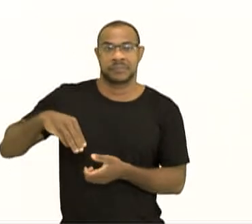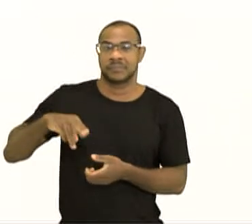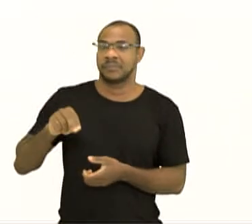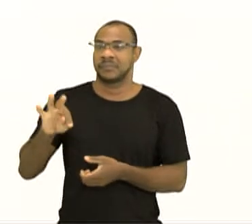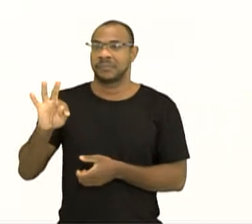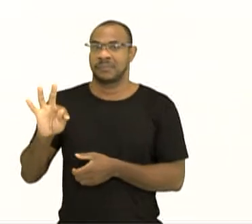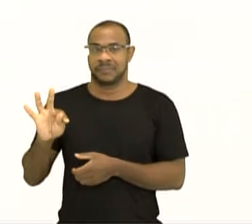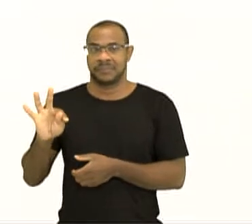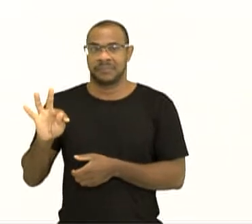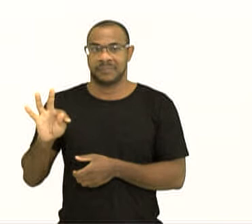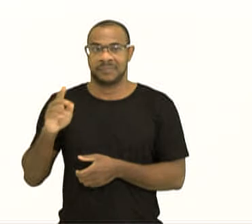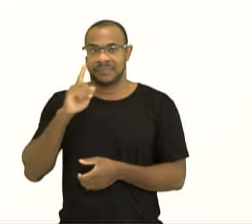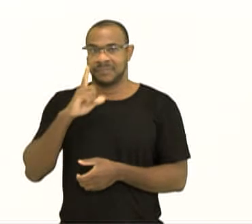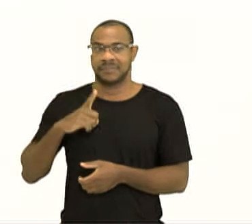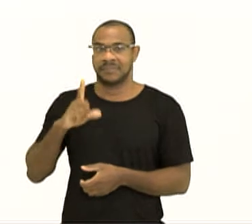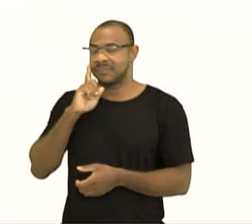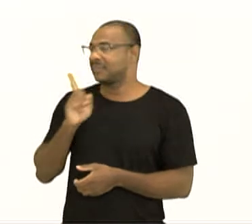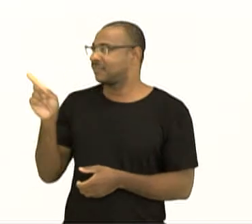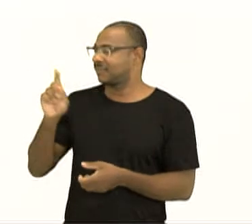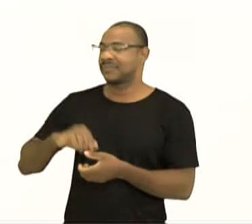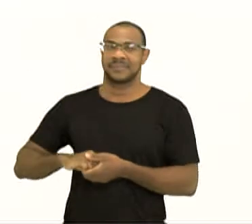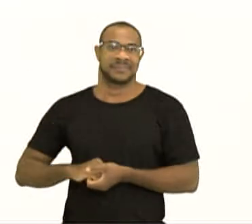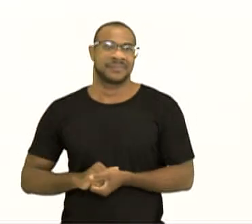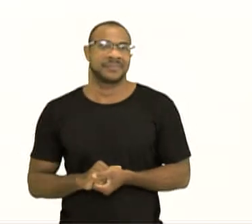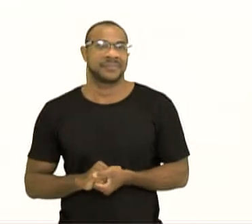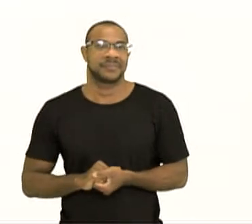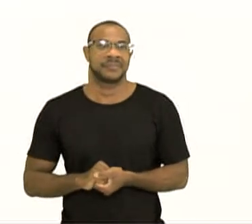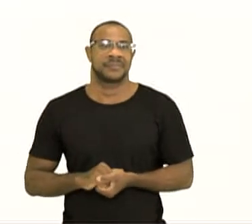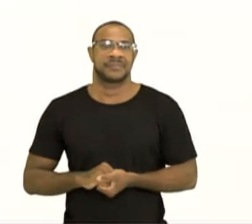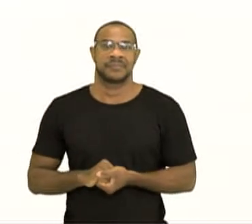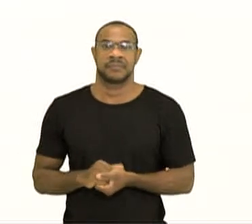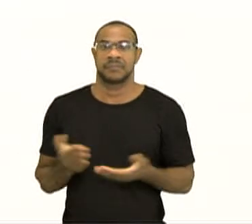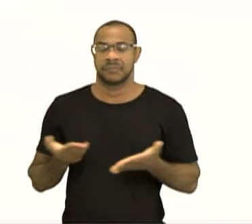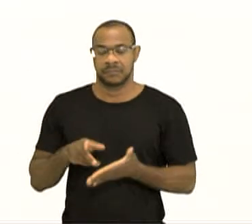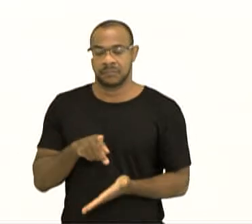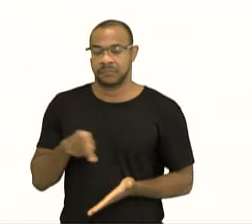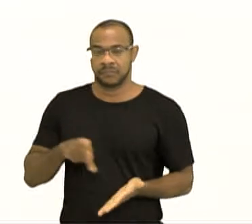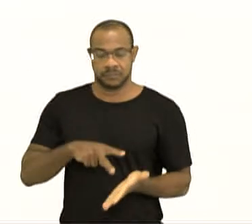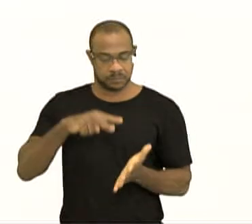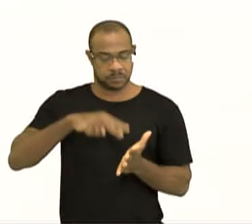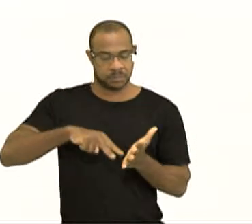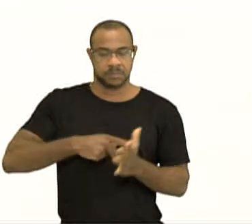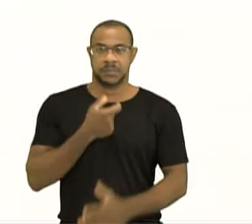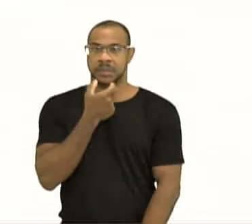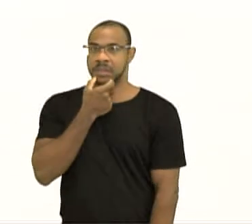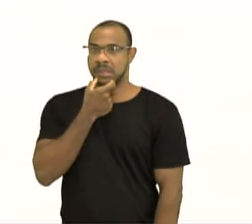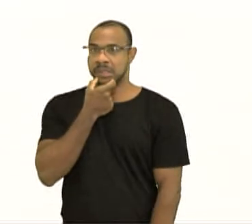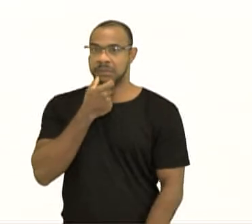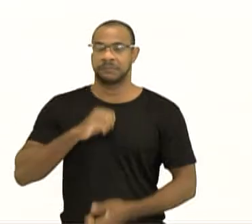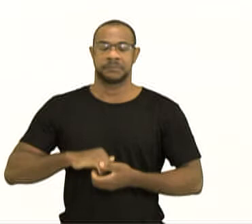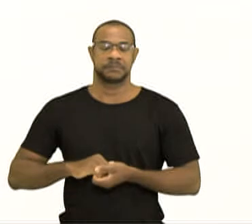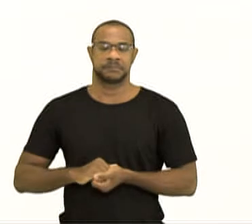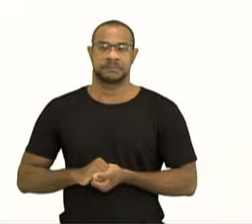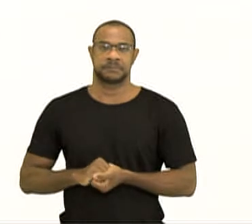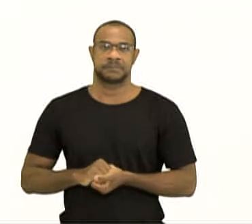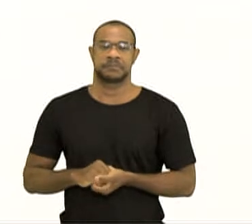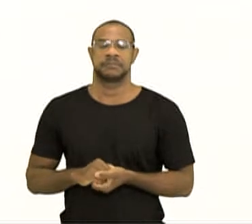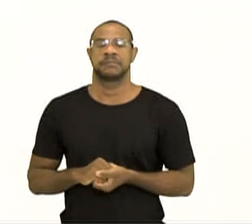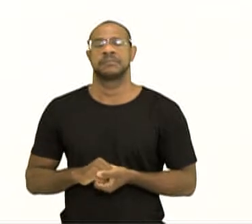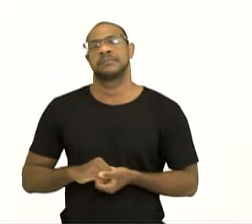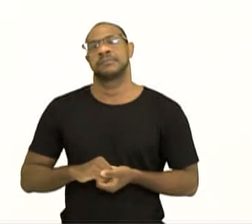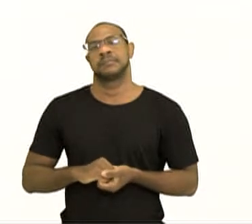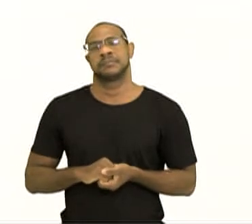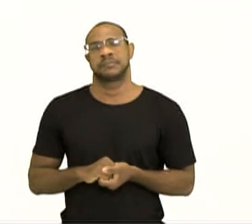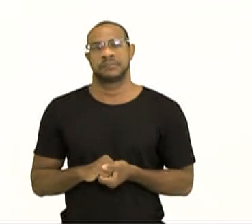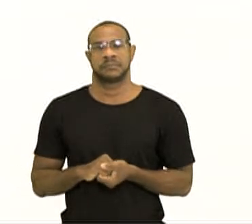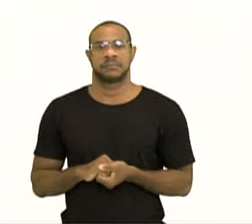vendo? I'm so happy. I finally got my driver's license. Now I can drive. I know I must practice